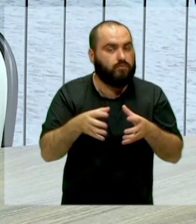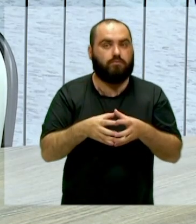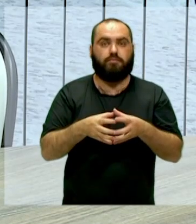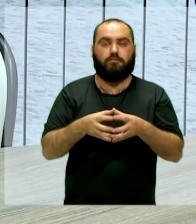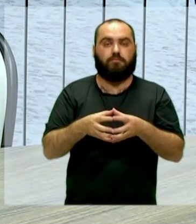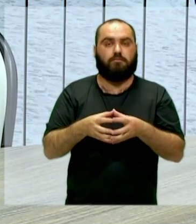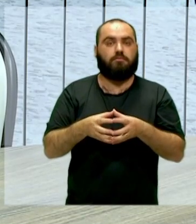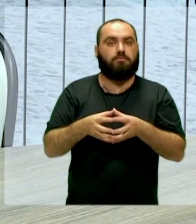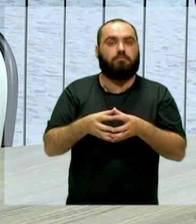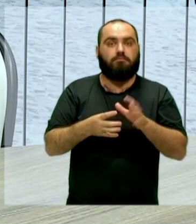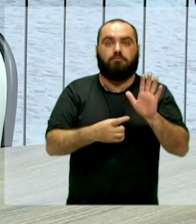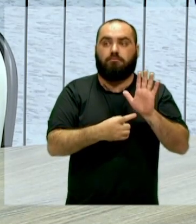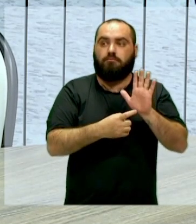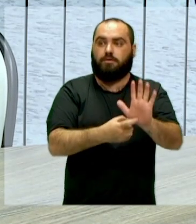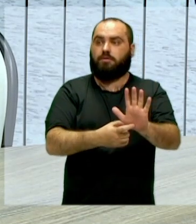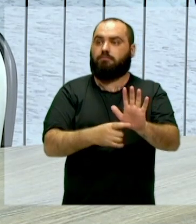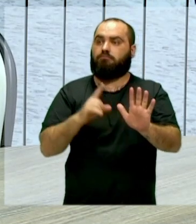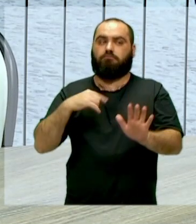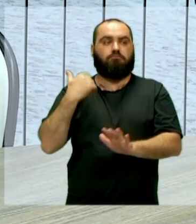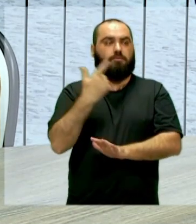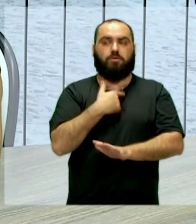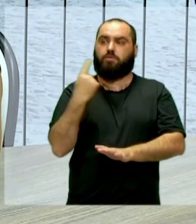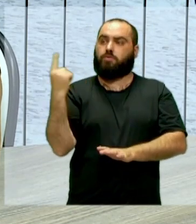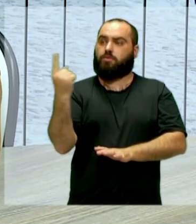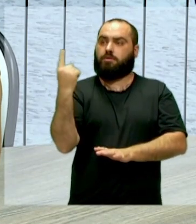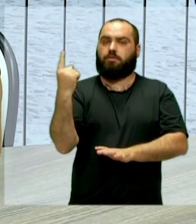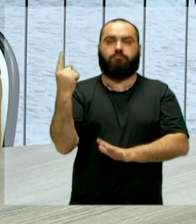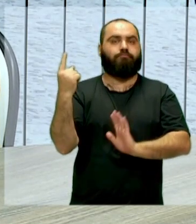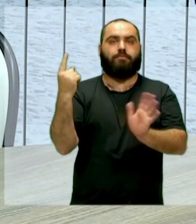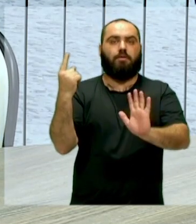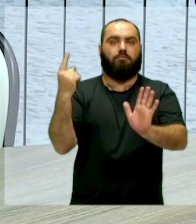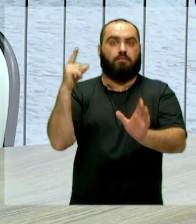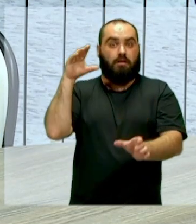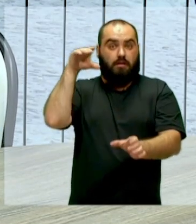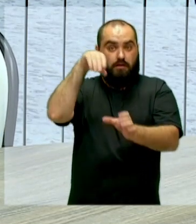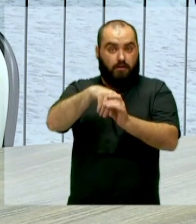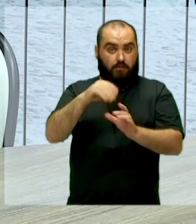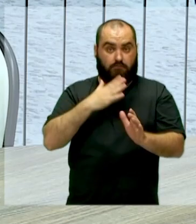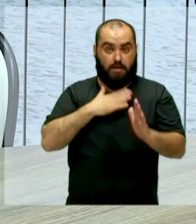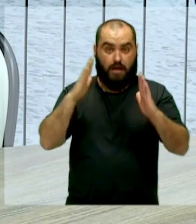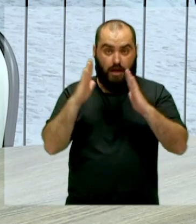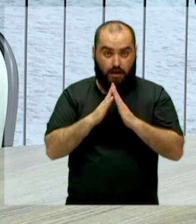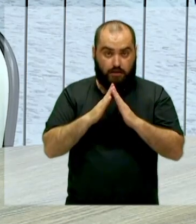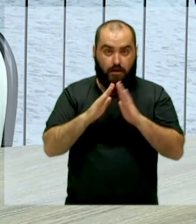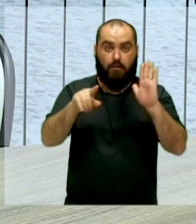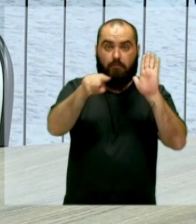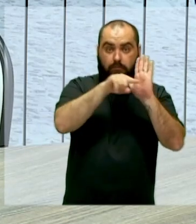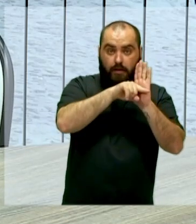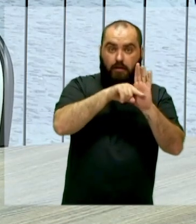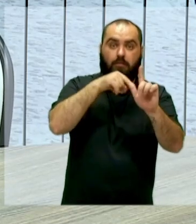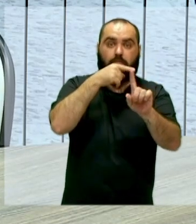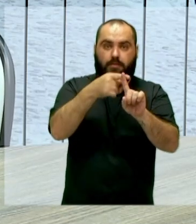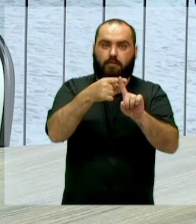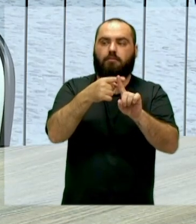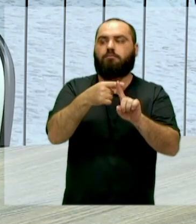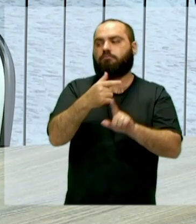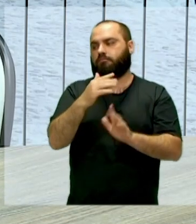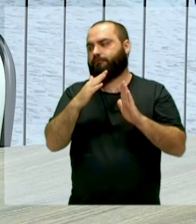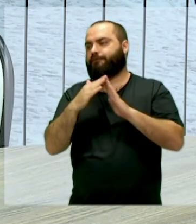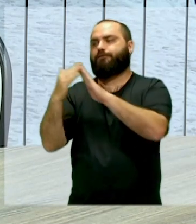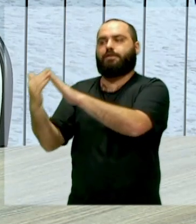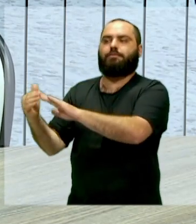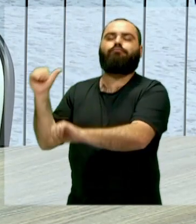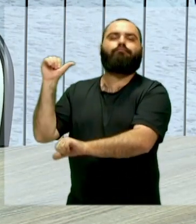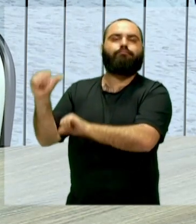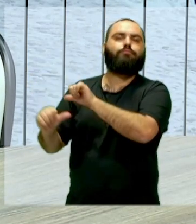mostrar que a gente não tá sozinho né o ato que eu faço dentro da minha casa seja positivo ou negativo com certeza vai interferir a vida do meu vizinho de